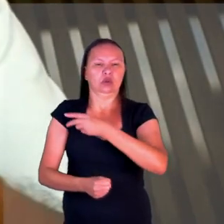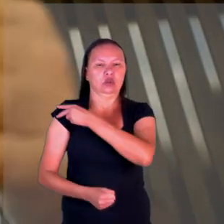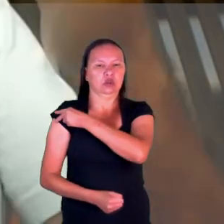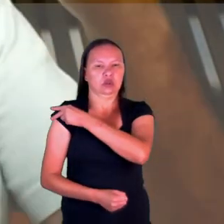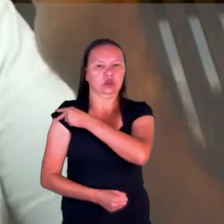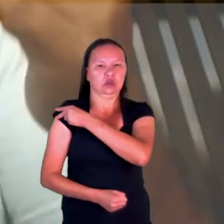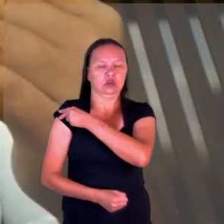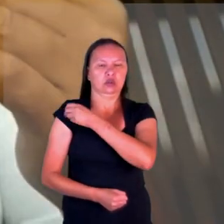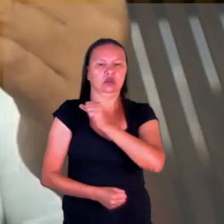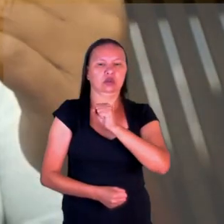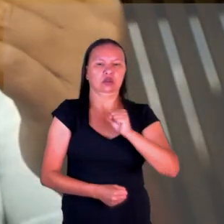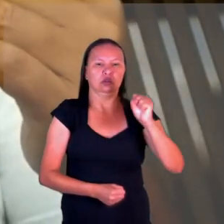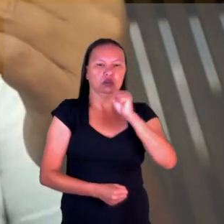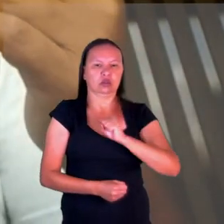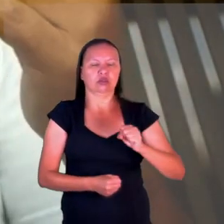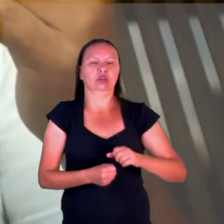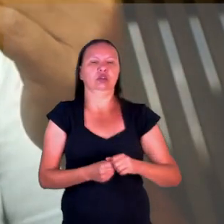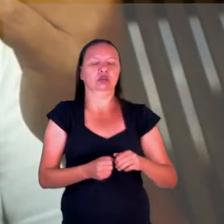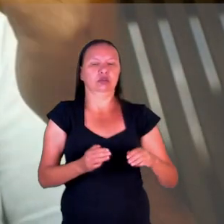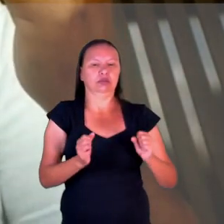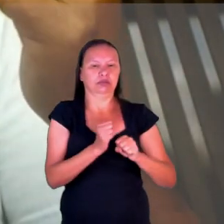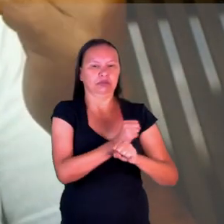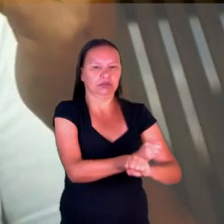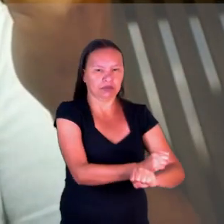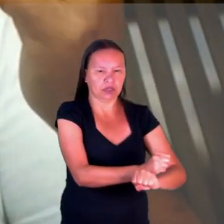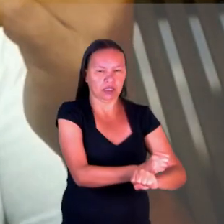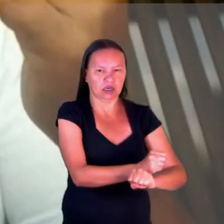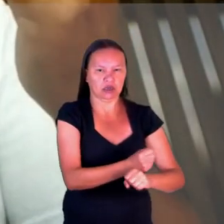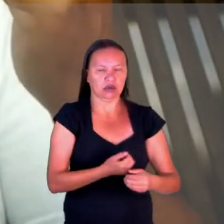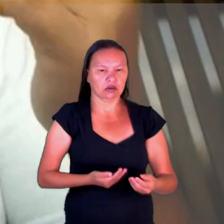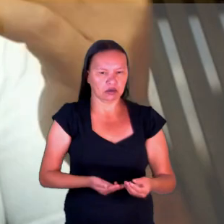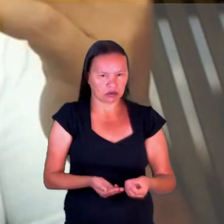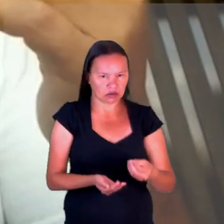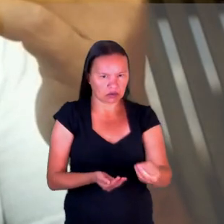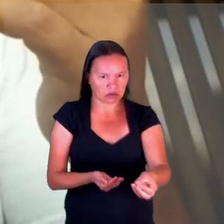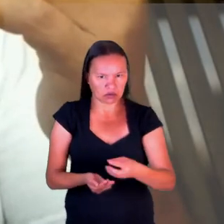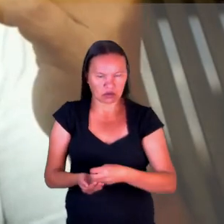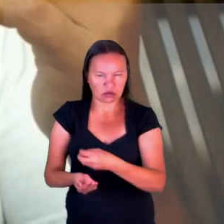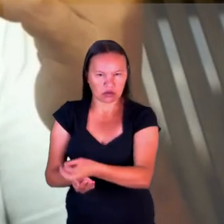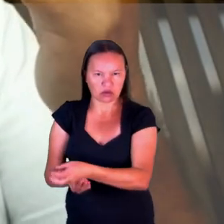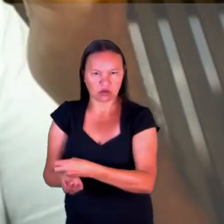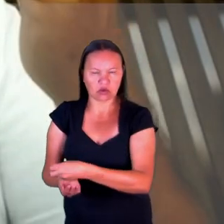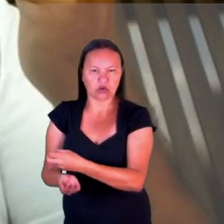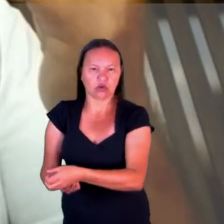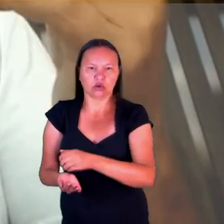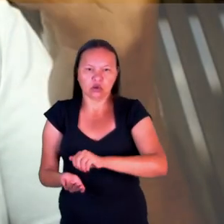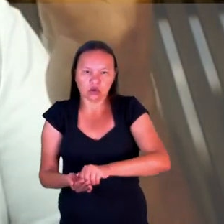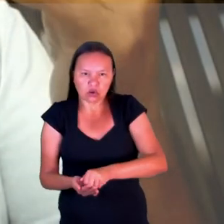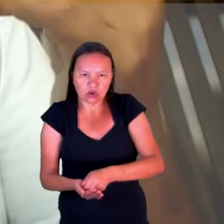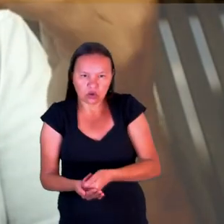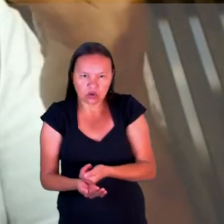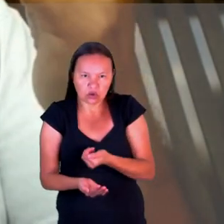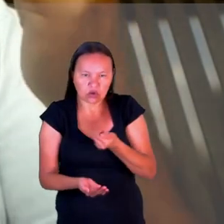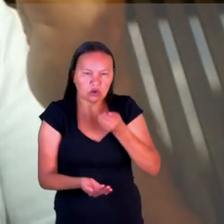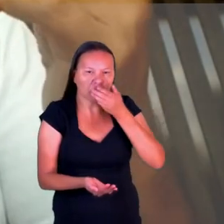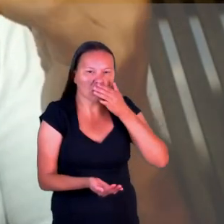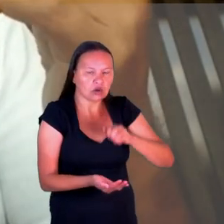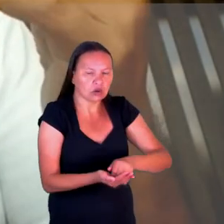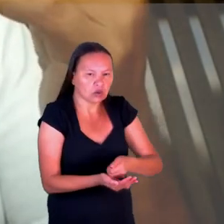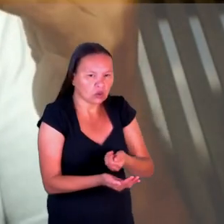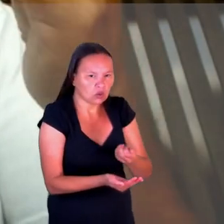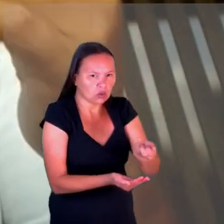eh eles pararem e a e eles servirem uma sopa eh e uma caixinha de leite